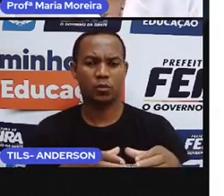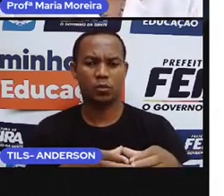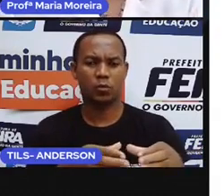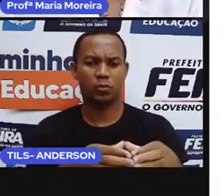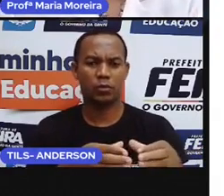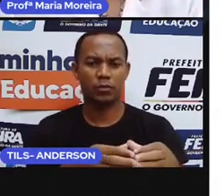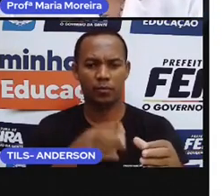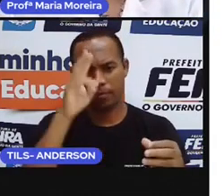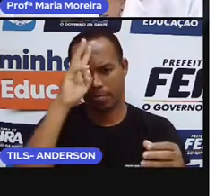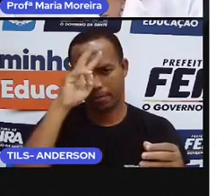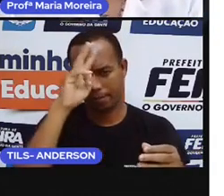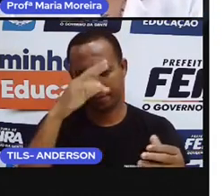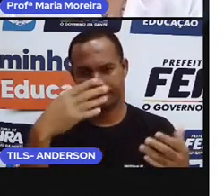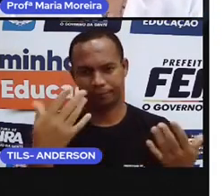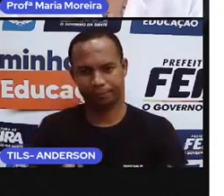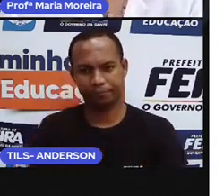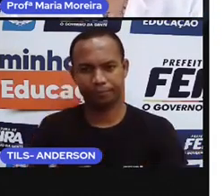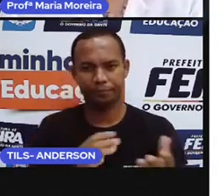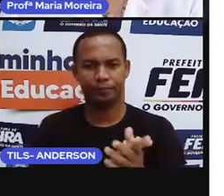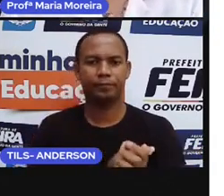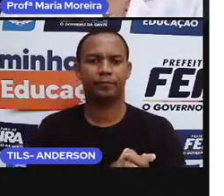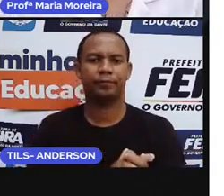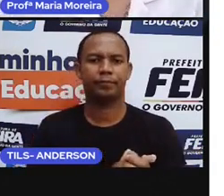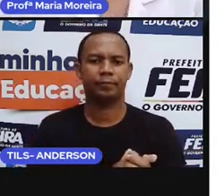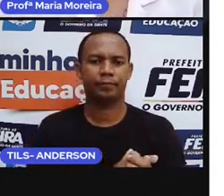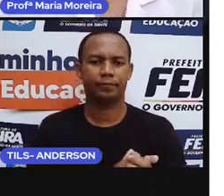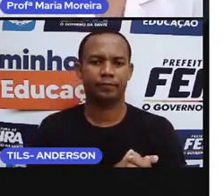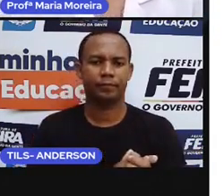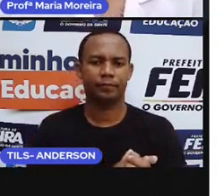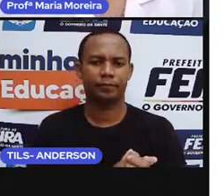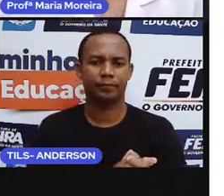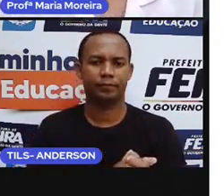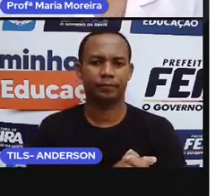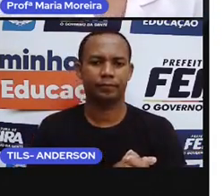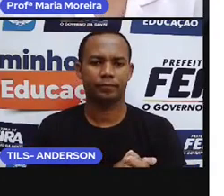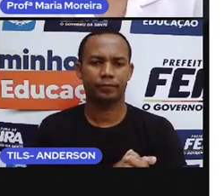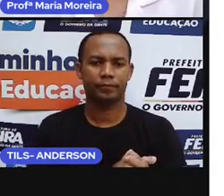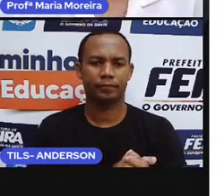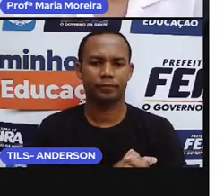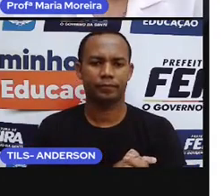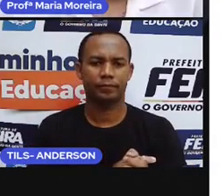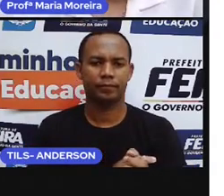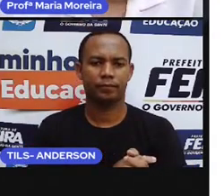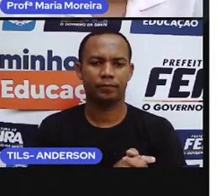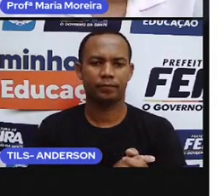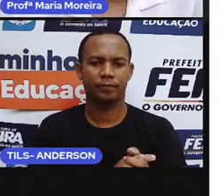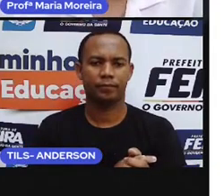comunidade. Lembra que eu já falou isso aqui várias vezes? Olha que interessante, né? Vamos que vamos.